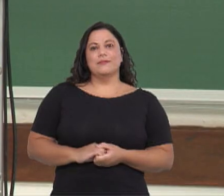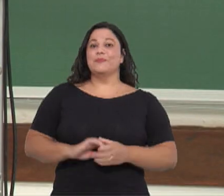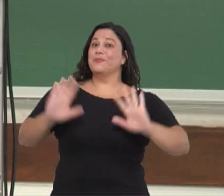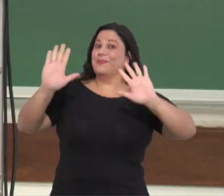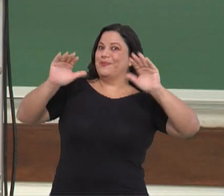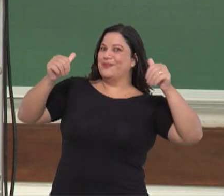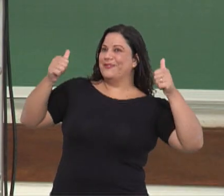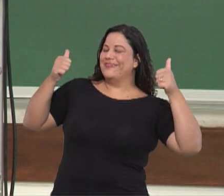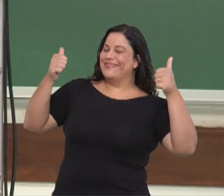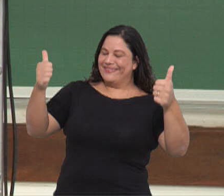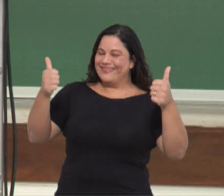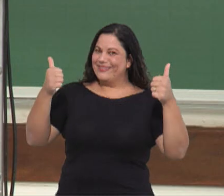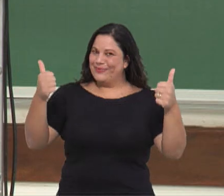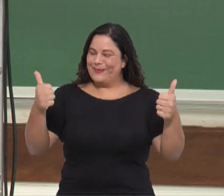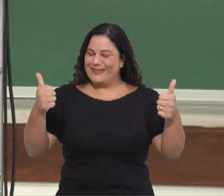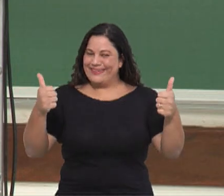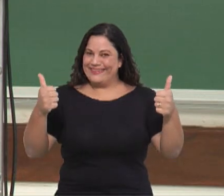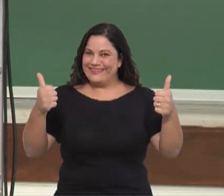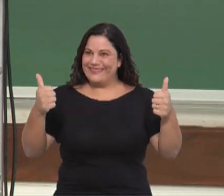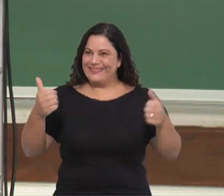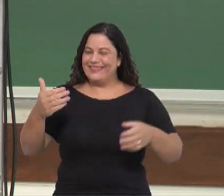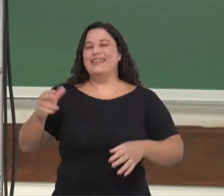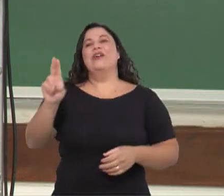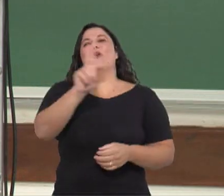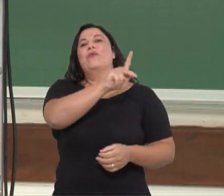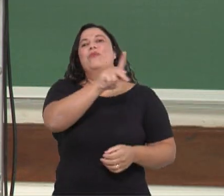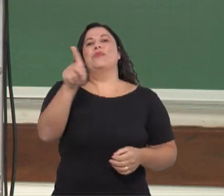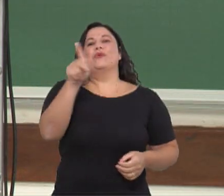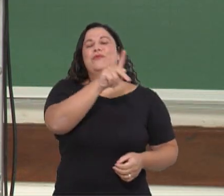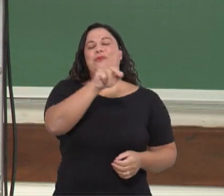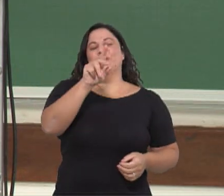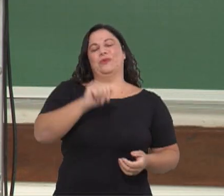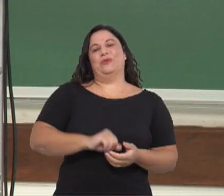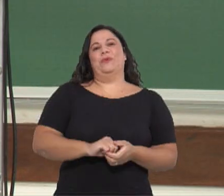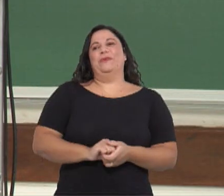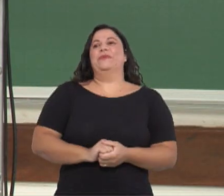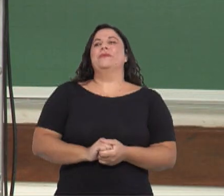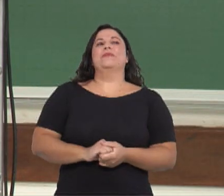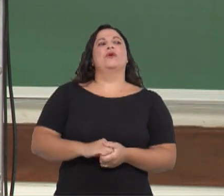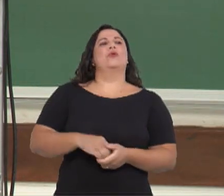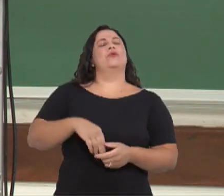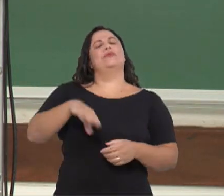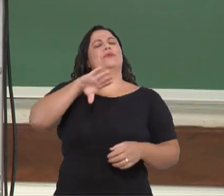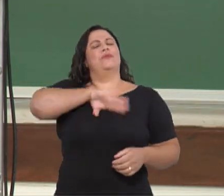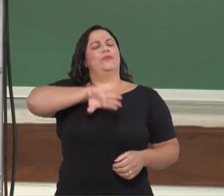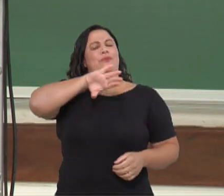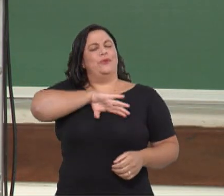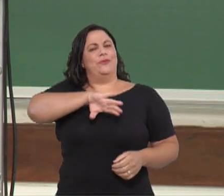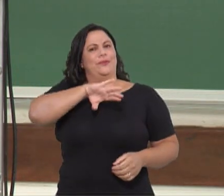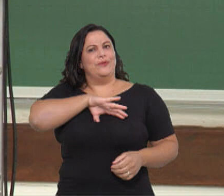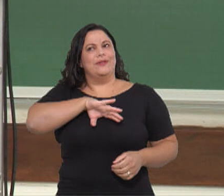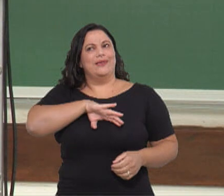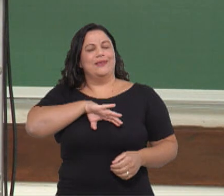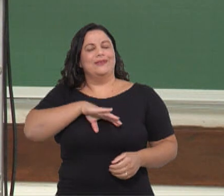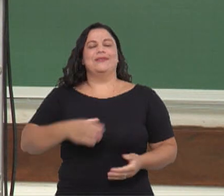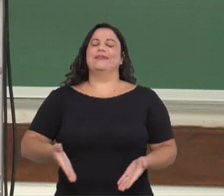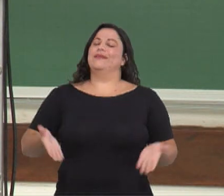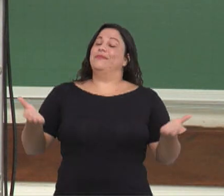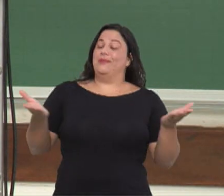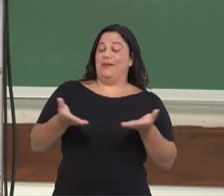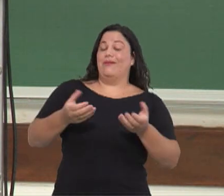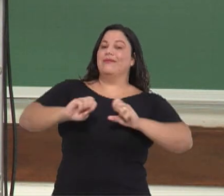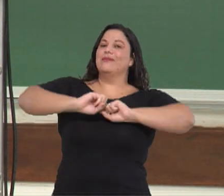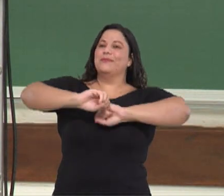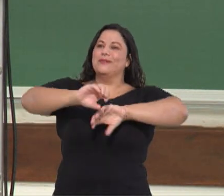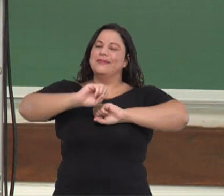Olá pessoal, tudo bem com vocês? Eu sou o professor Emerson Damasio, professor de língua portuguesa, e nós estamos trabalhando com